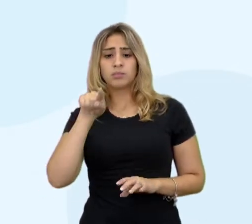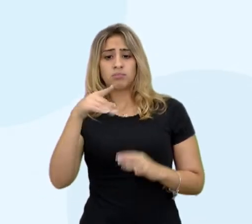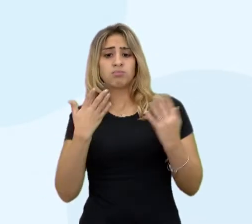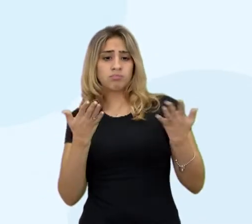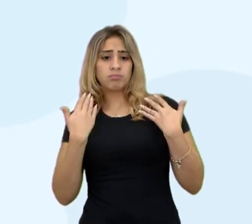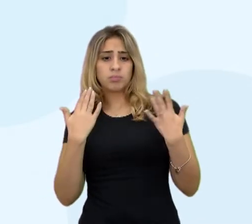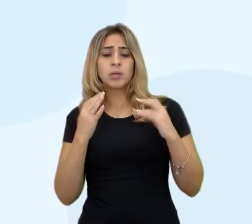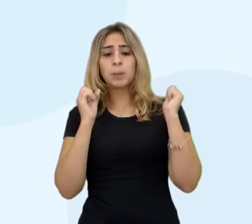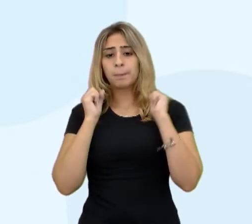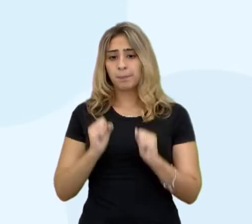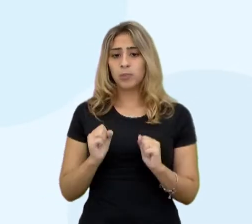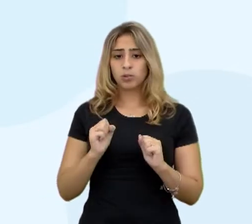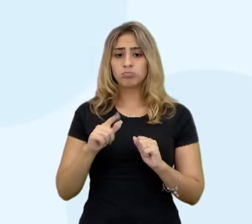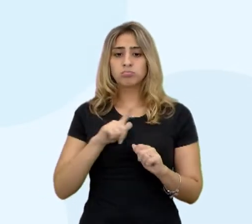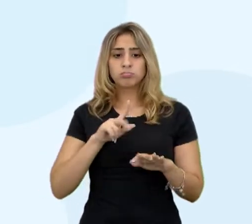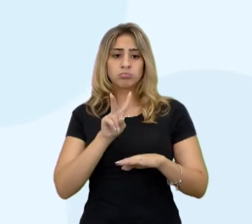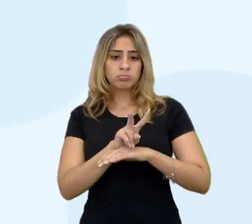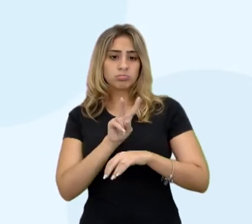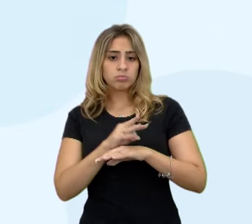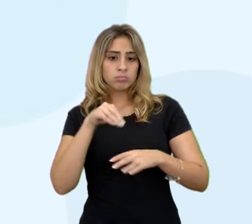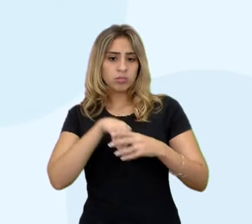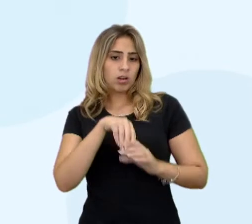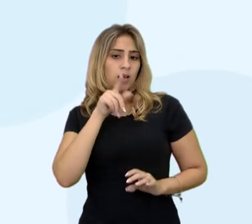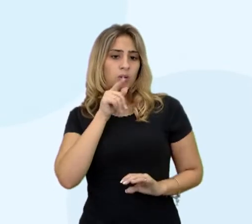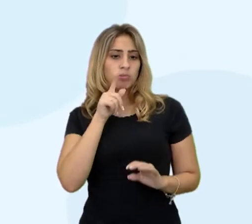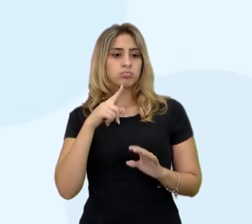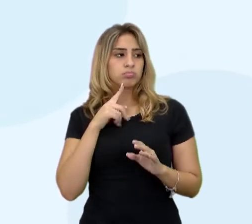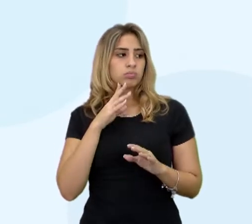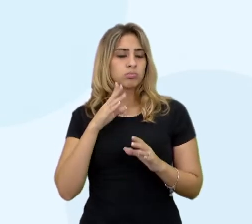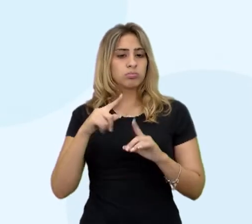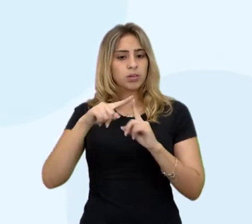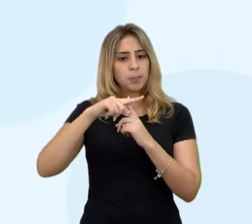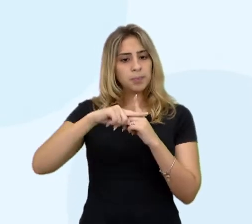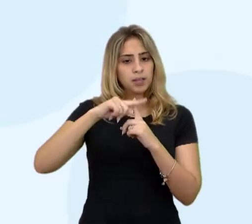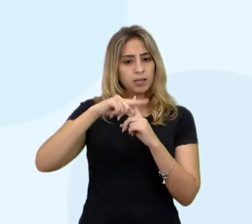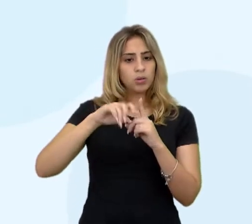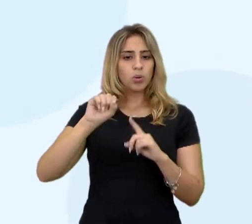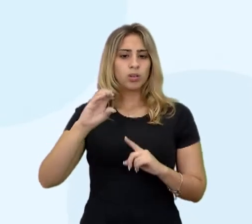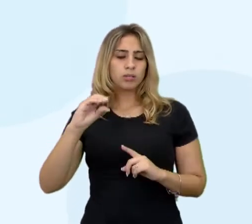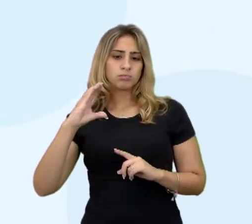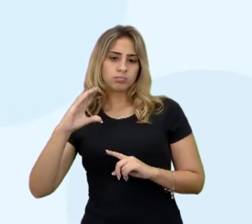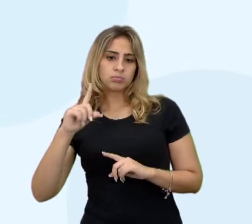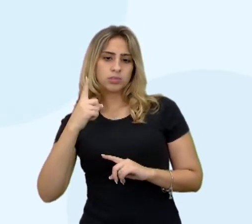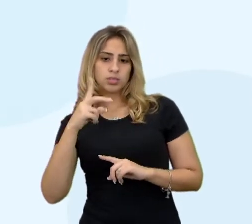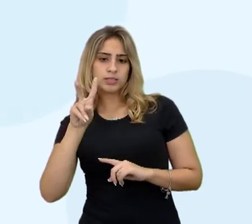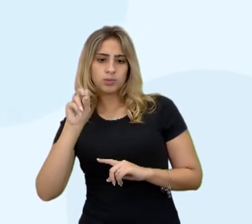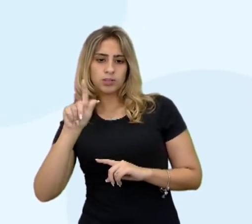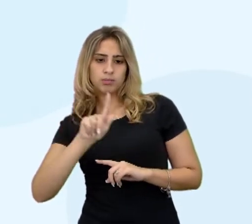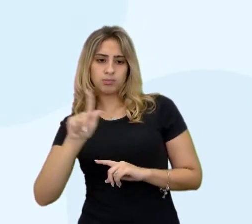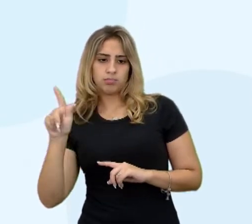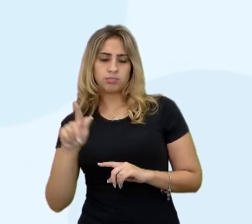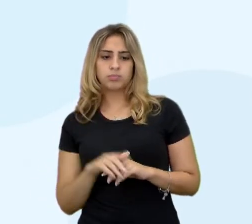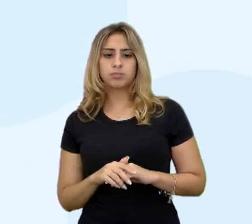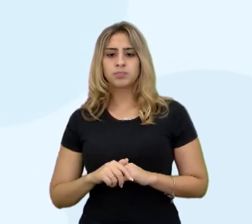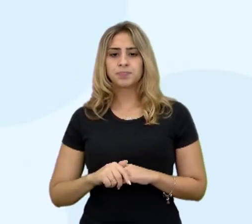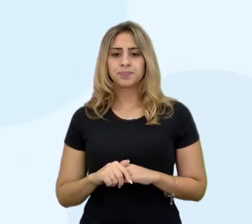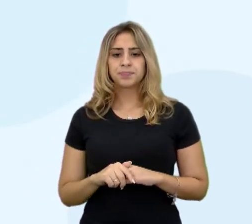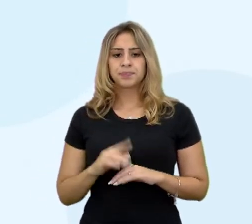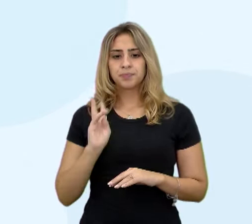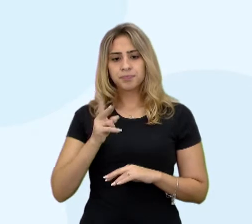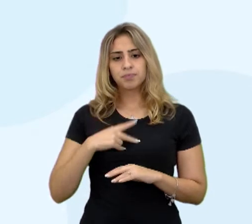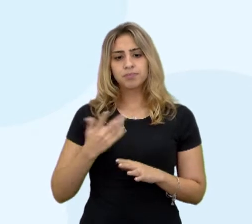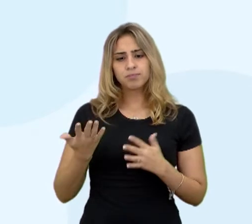calor pode manter reservatórios de água com temperaturas moderadas, cerca de 80 até 150 graus. Aqui no Brasil é mais ou